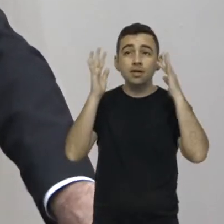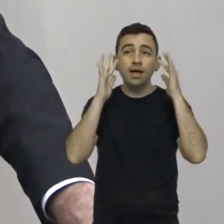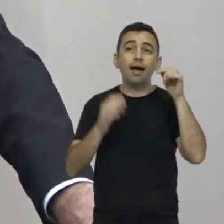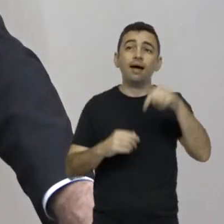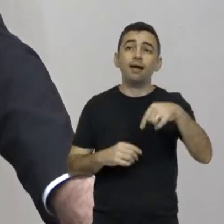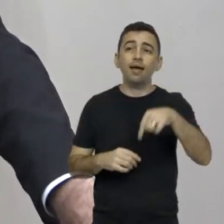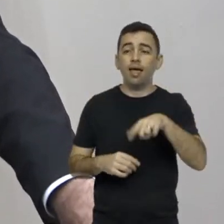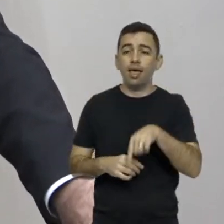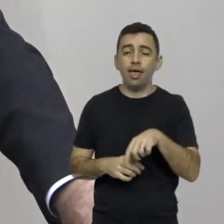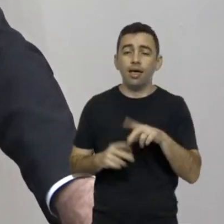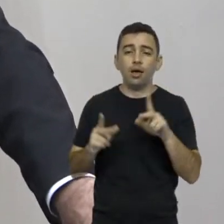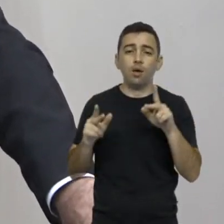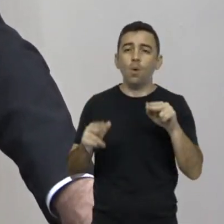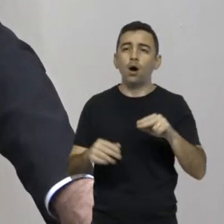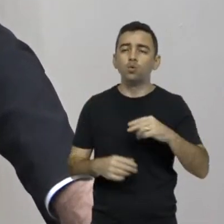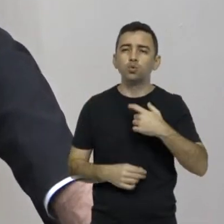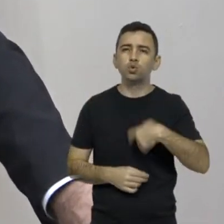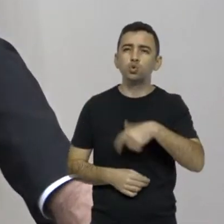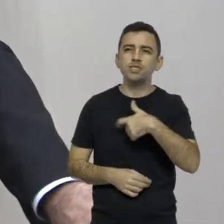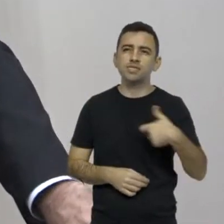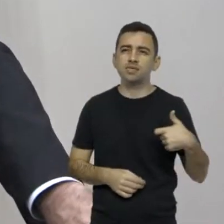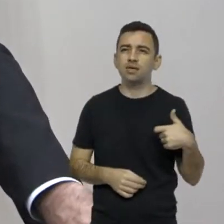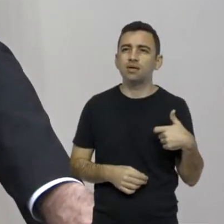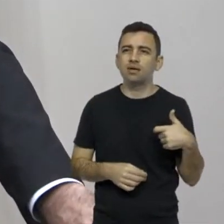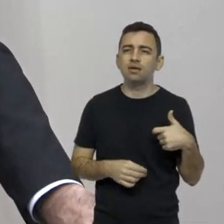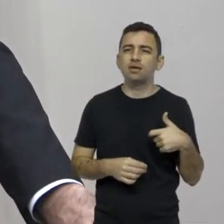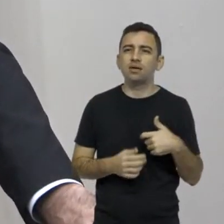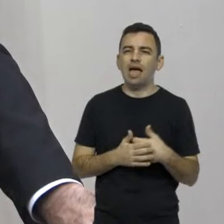Suíça brasileira, então não precisa de nada,